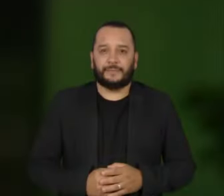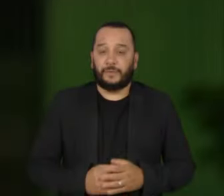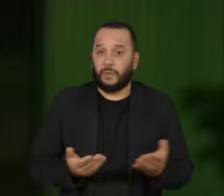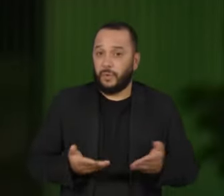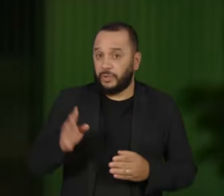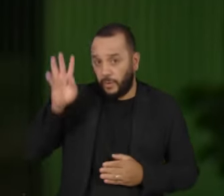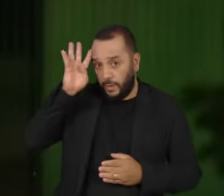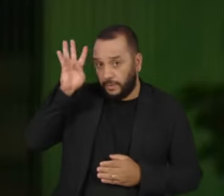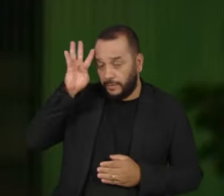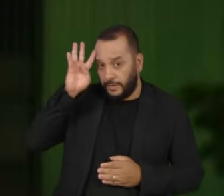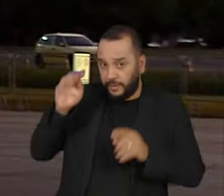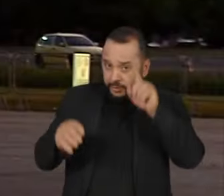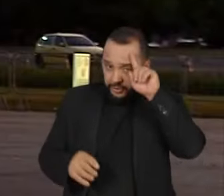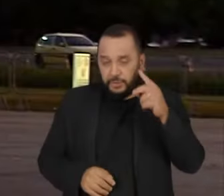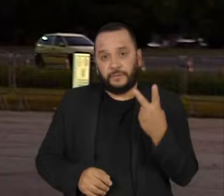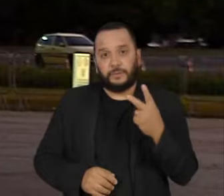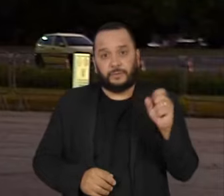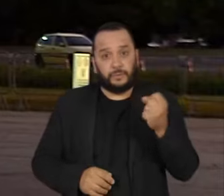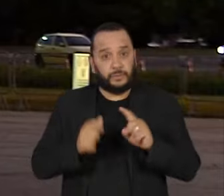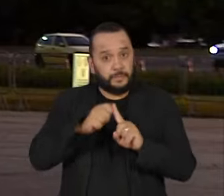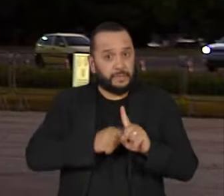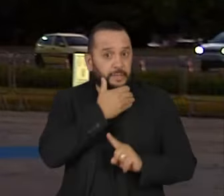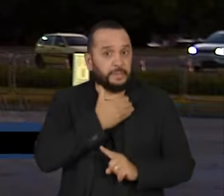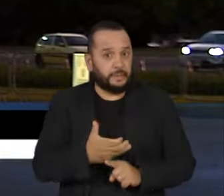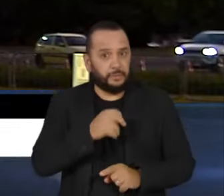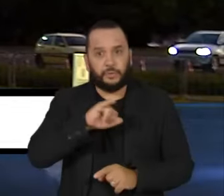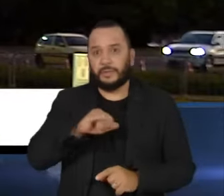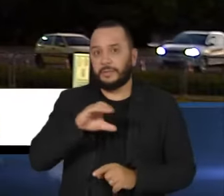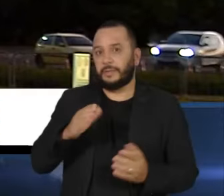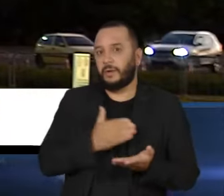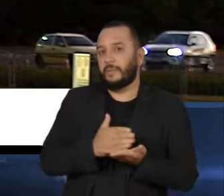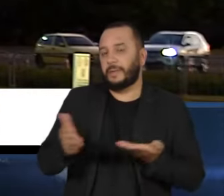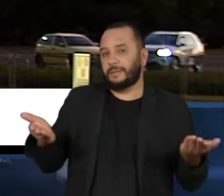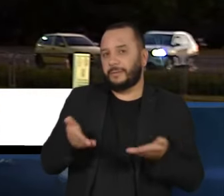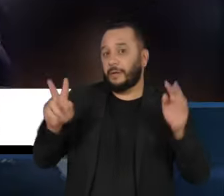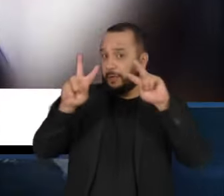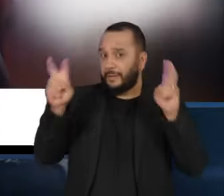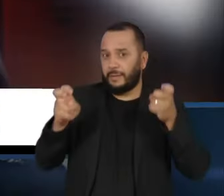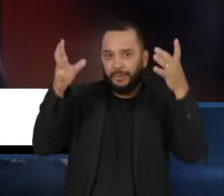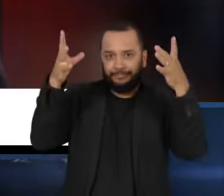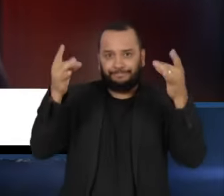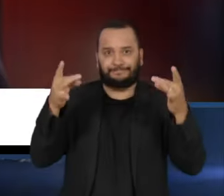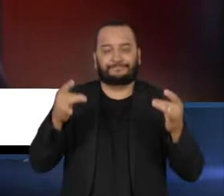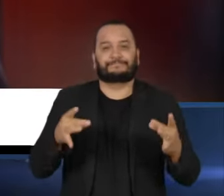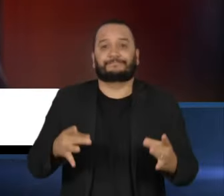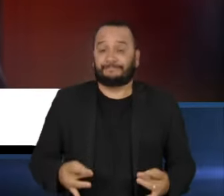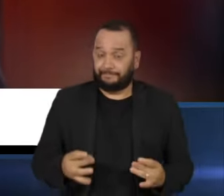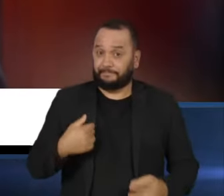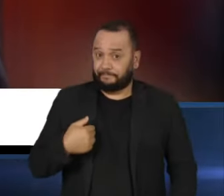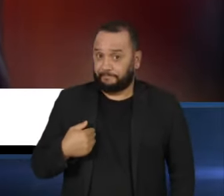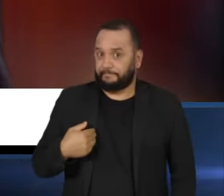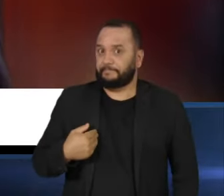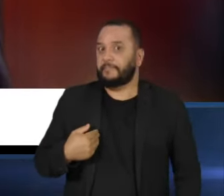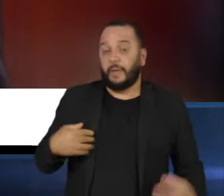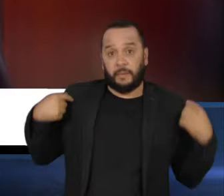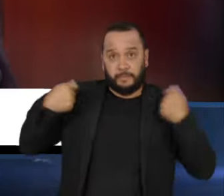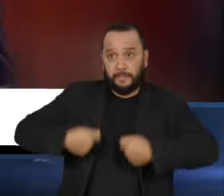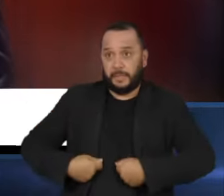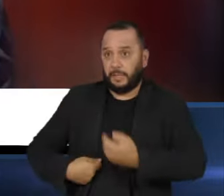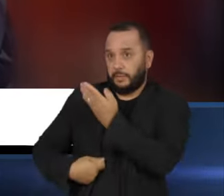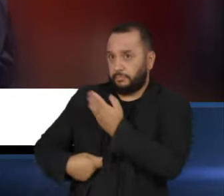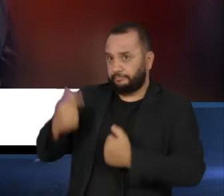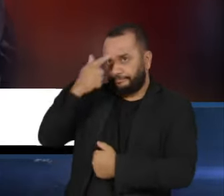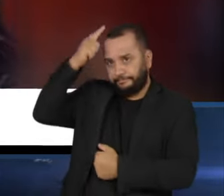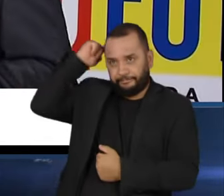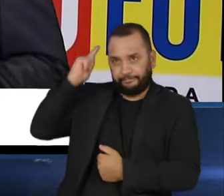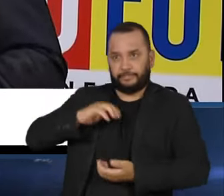quarta-feira, 28 de dezembro. O Jornal da Cultura começa agora com os seguintes destaques. Ministro do Supremo Tribunal Federal,